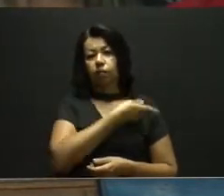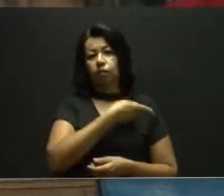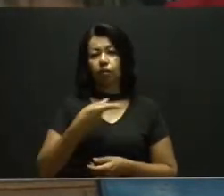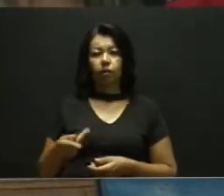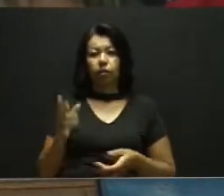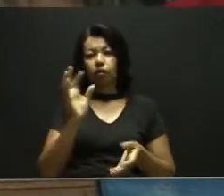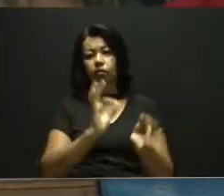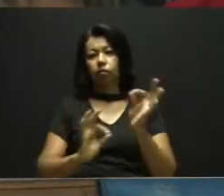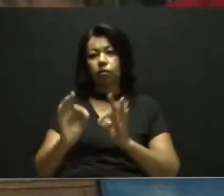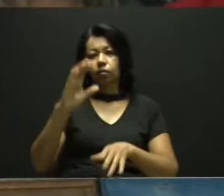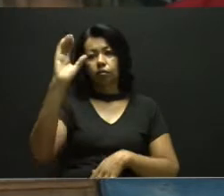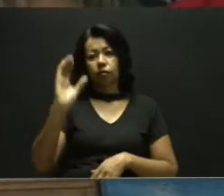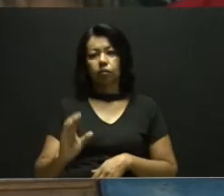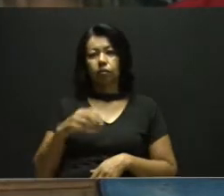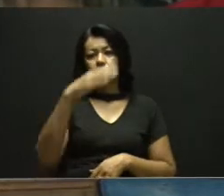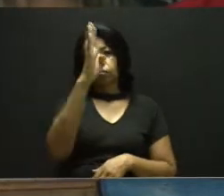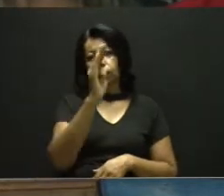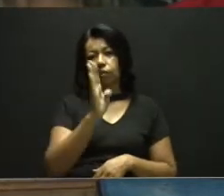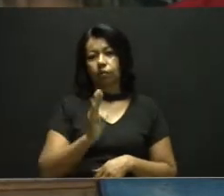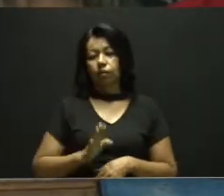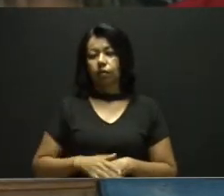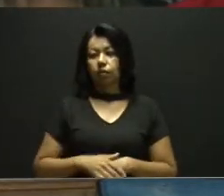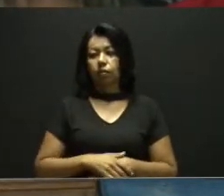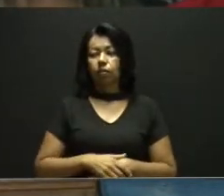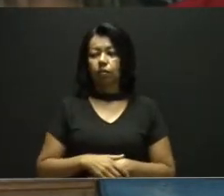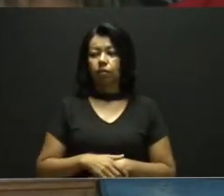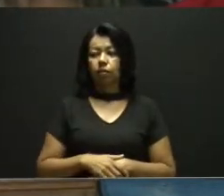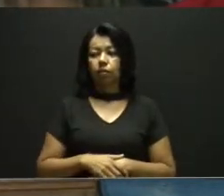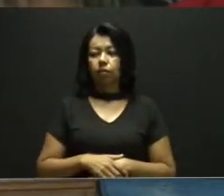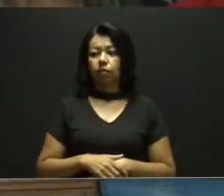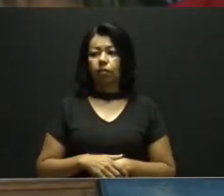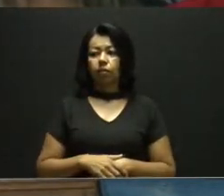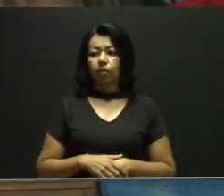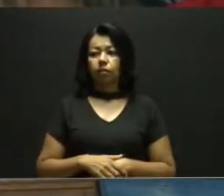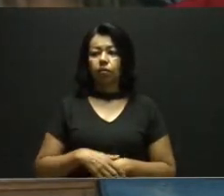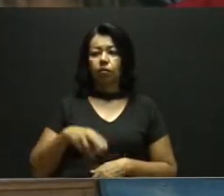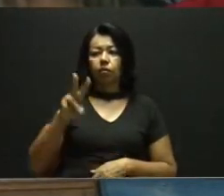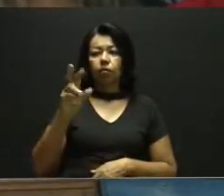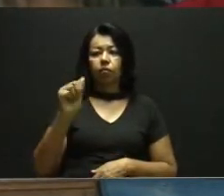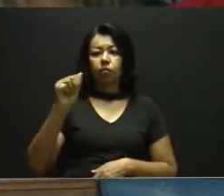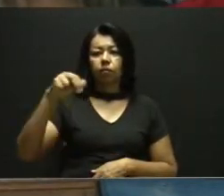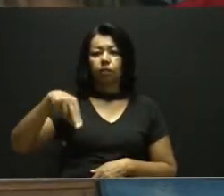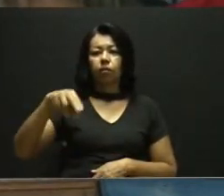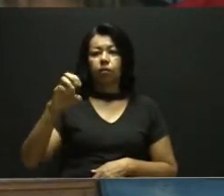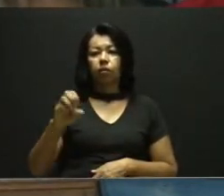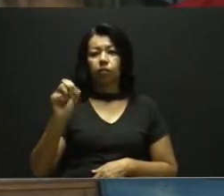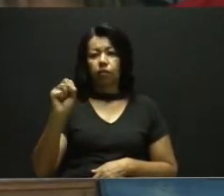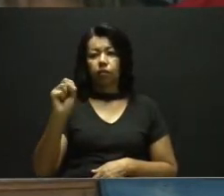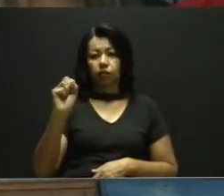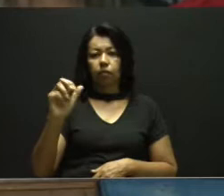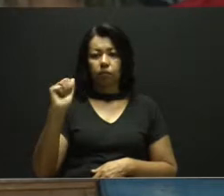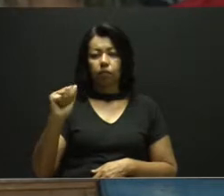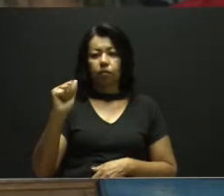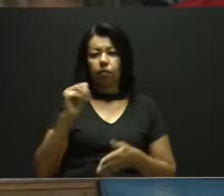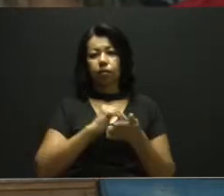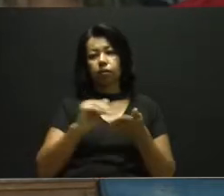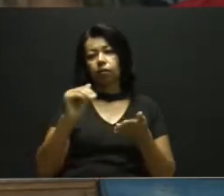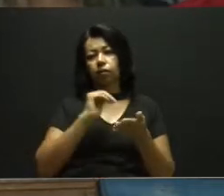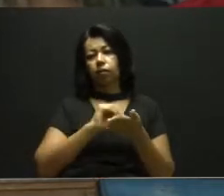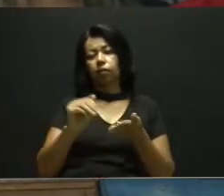organização da cidadania brasileira vanessa toledo secretária municipal de